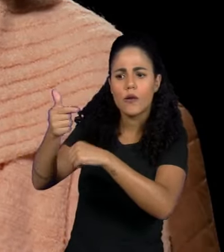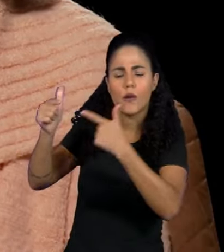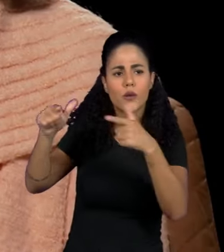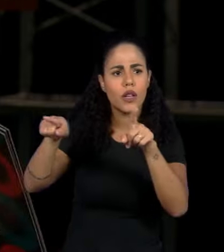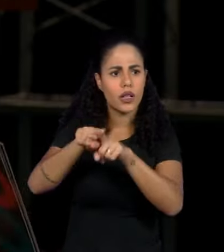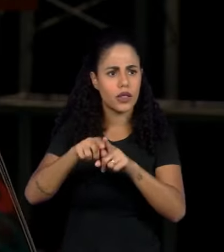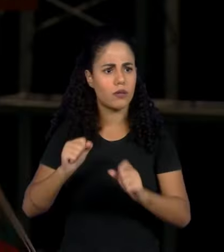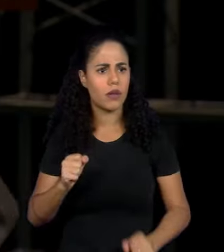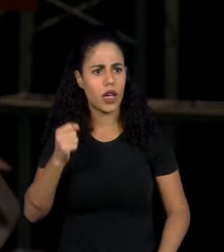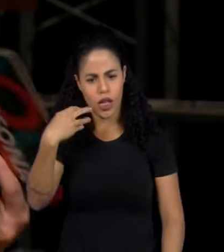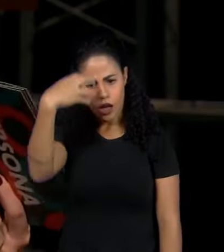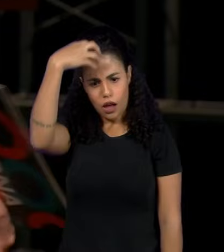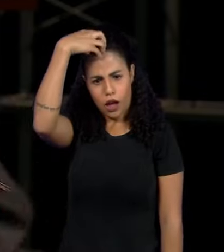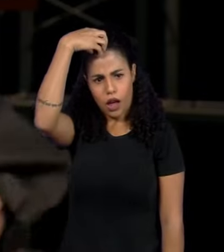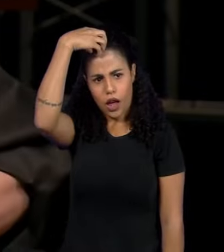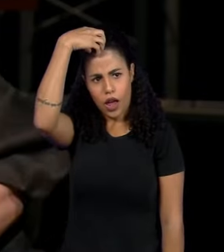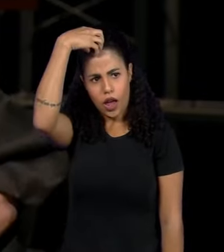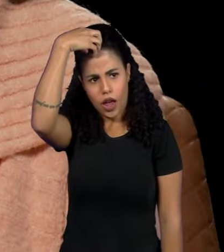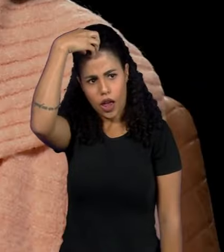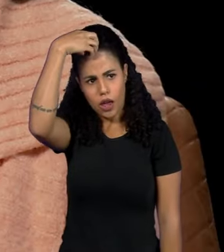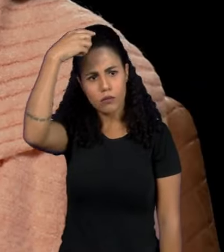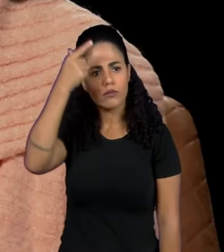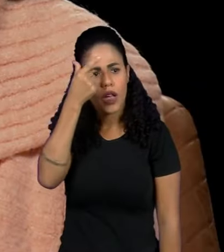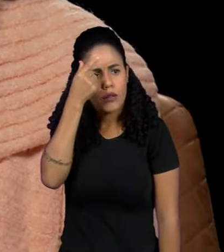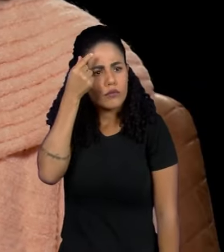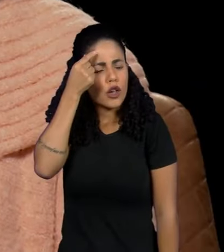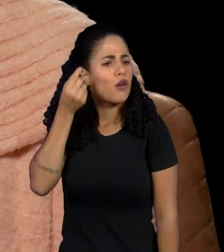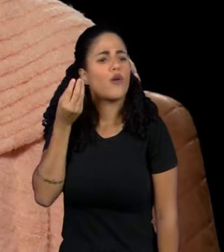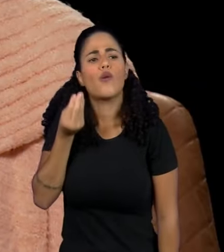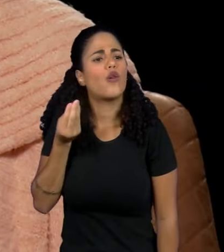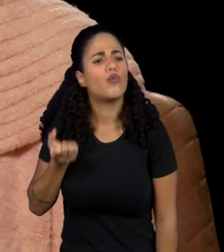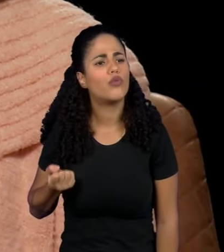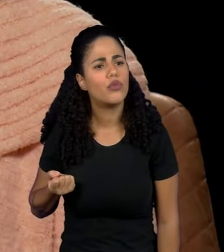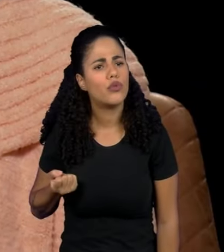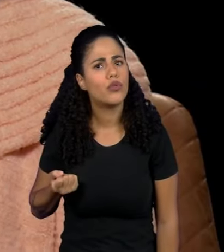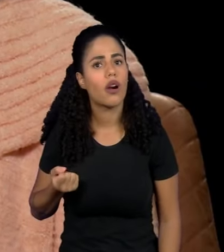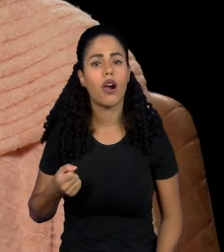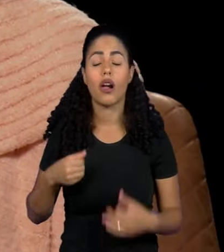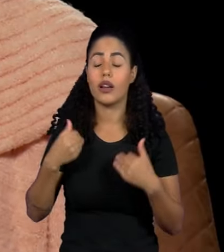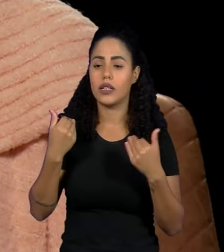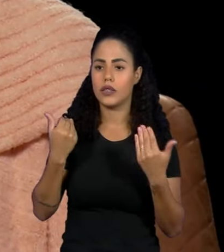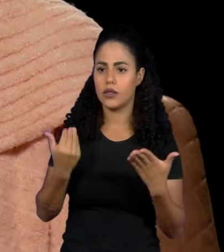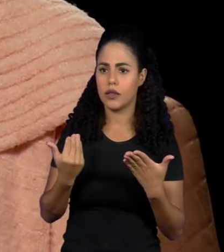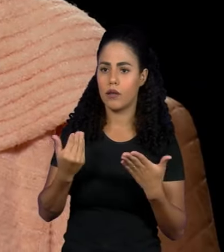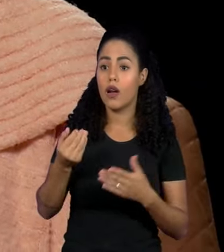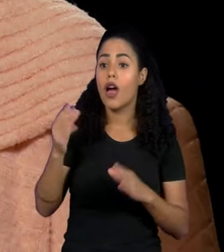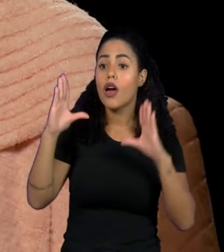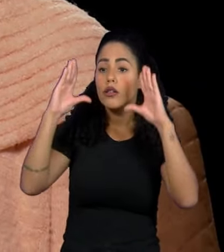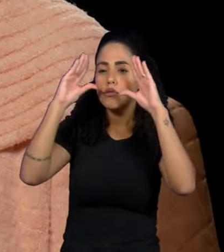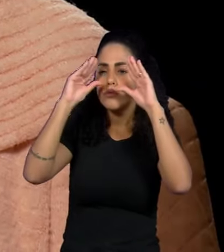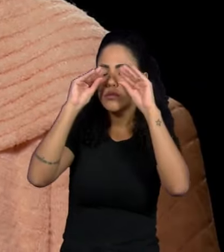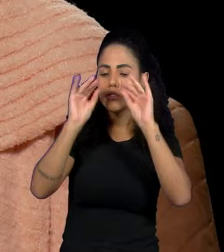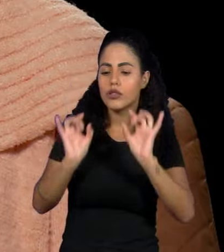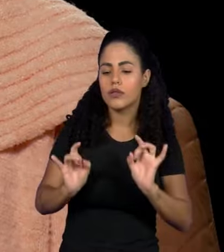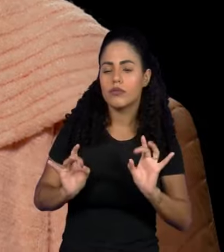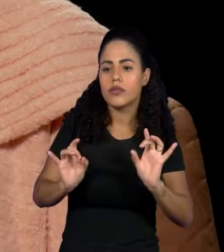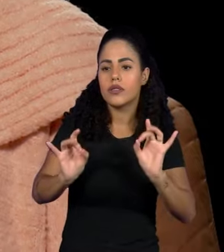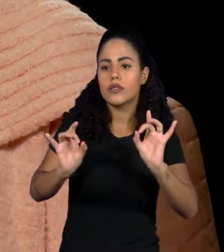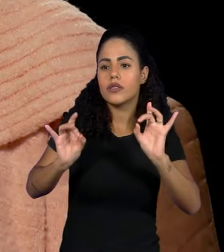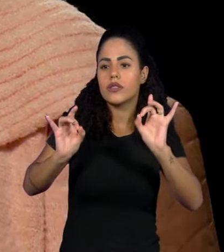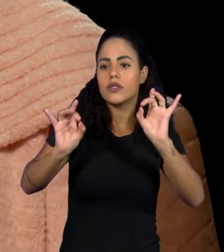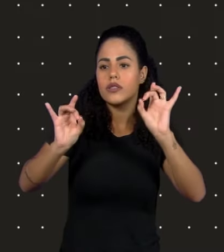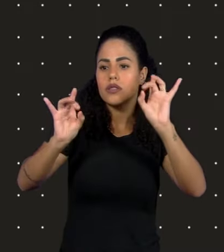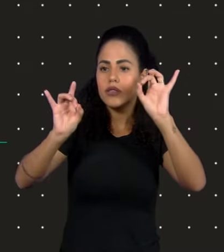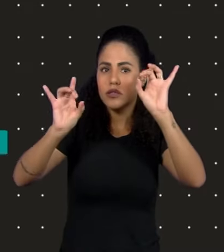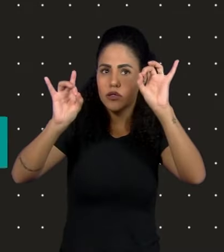Príncipe Sheik. Como é que foi essa história? Não, isso foi no Noite de Gala, que era um programa dirigido pelo